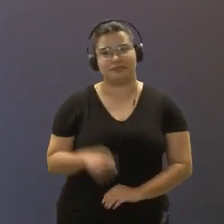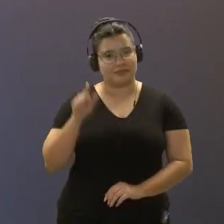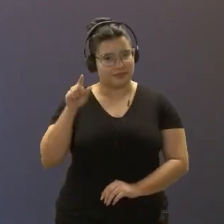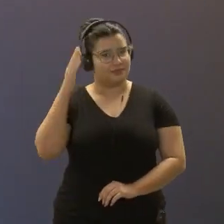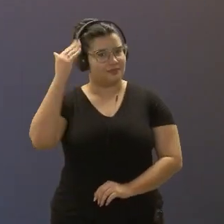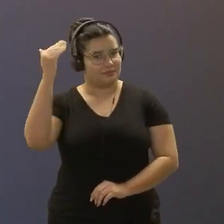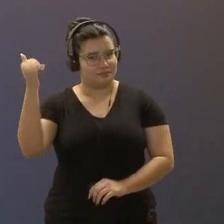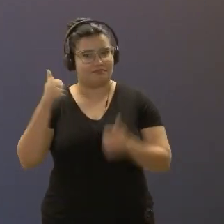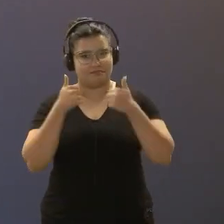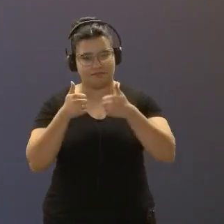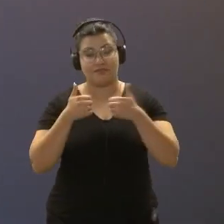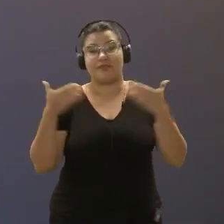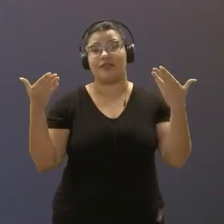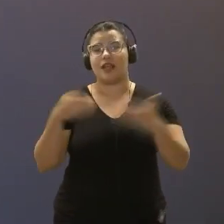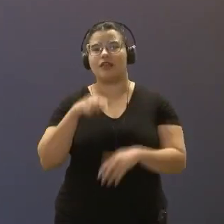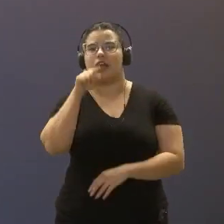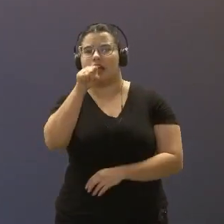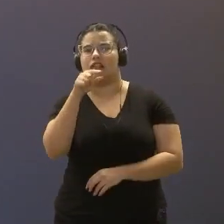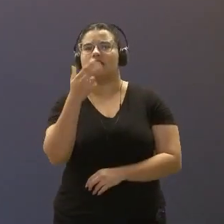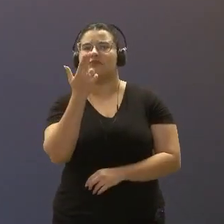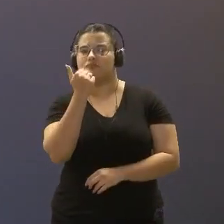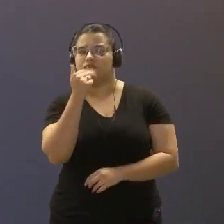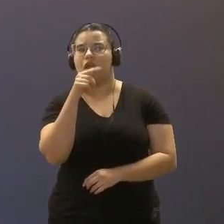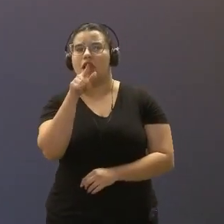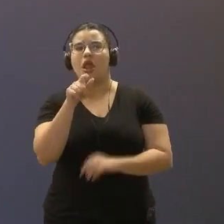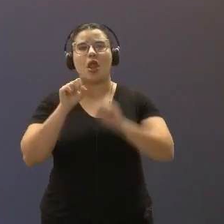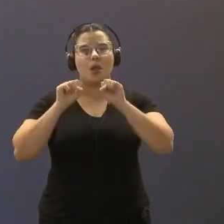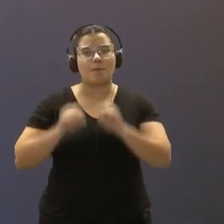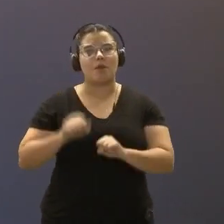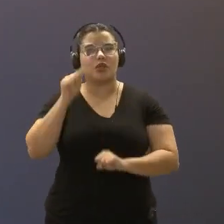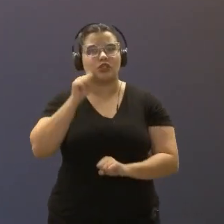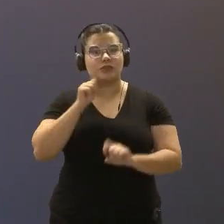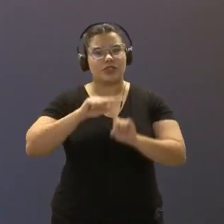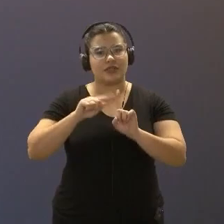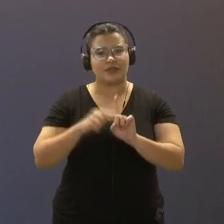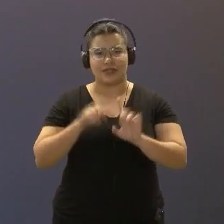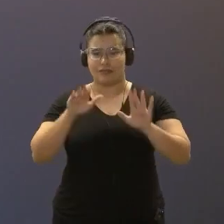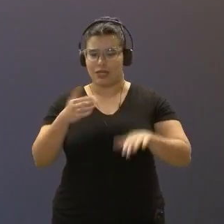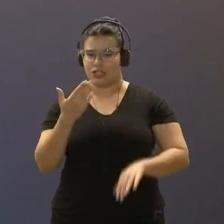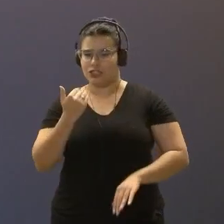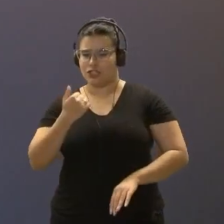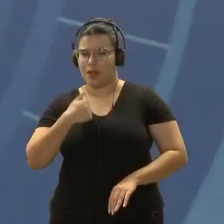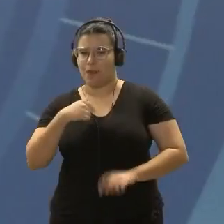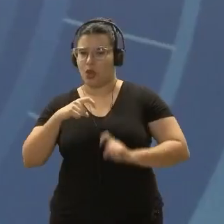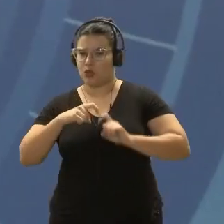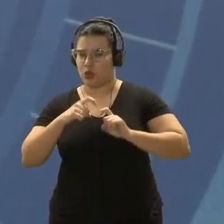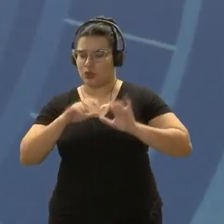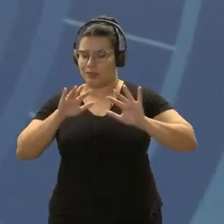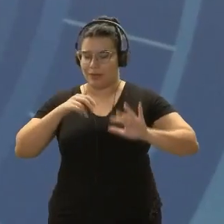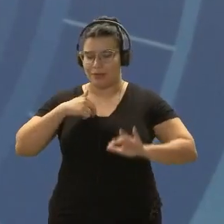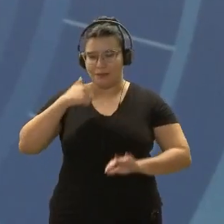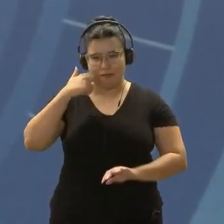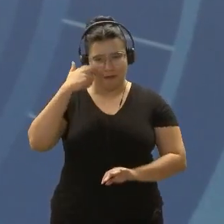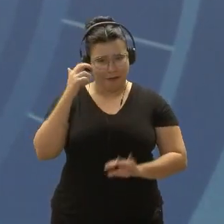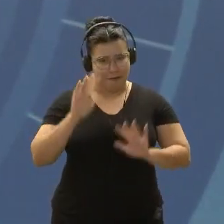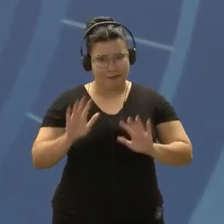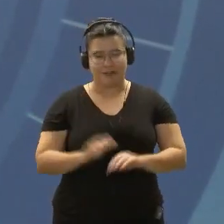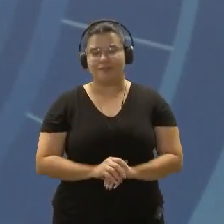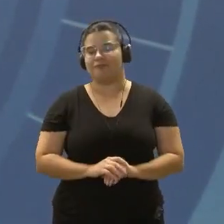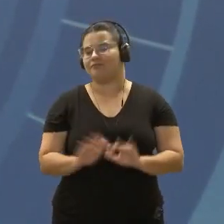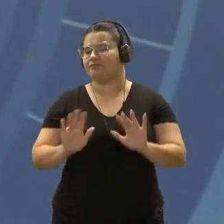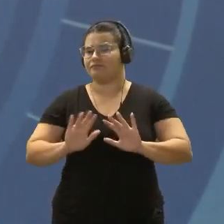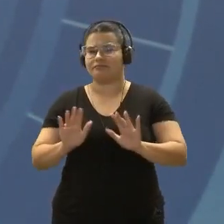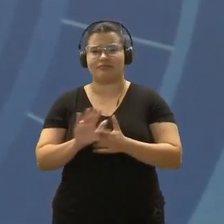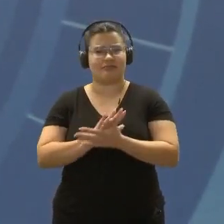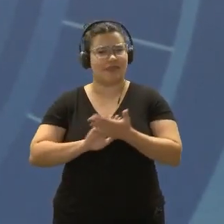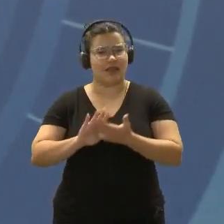uso, gestante? Não, tranquilo. Só não me chama de doutor que eu fico envergonhado, hein? Não tem nada, não. A gente